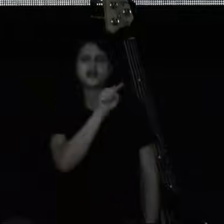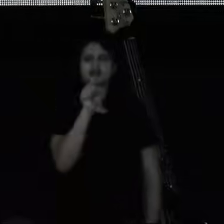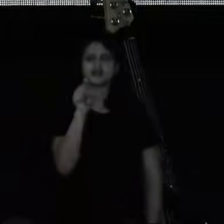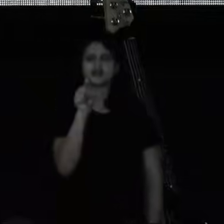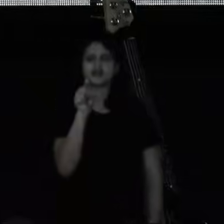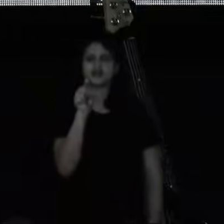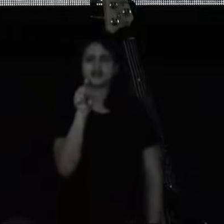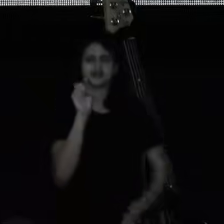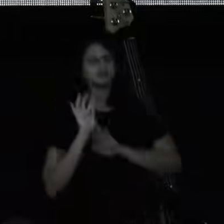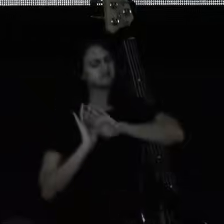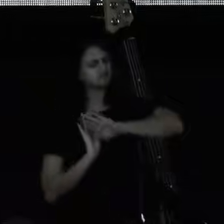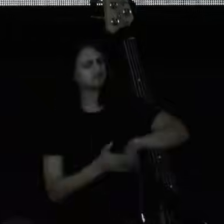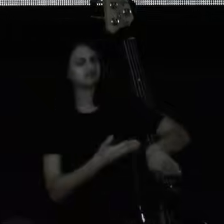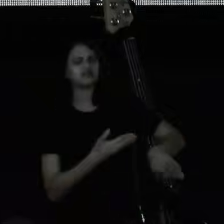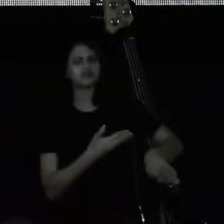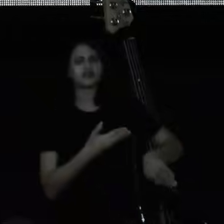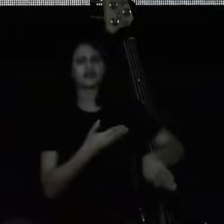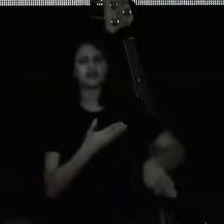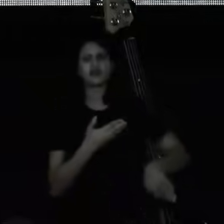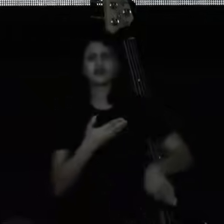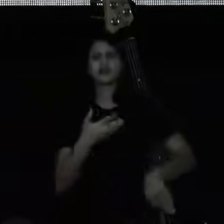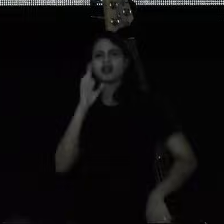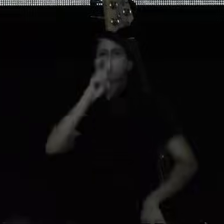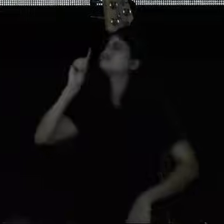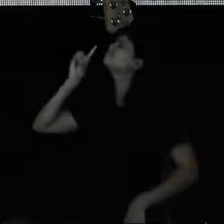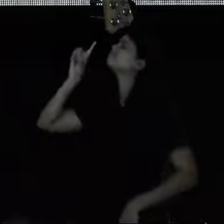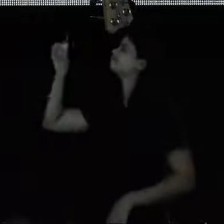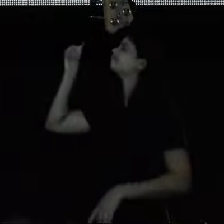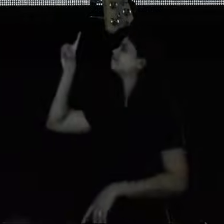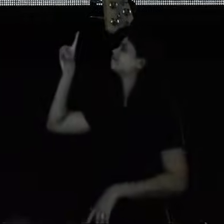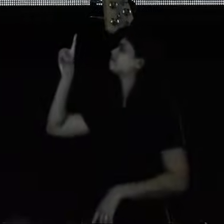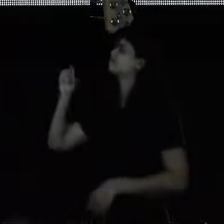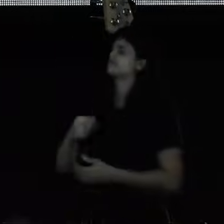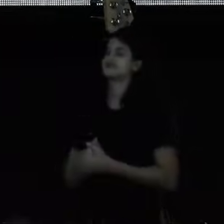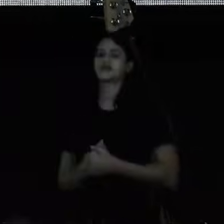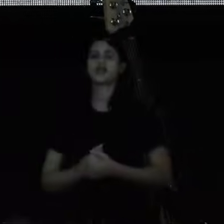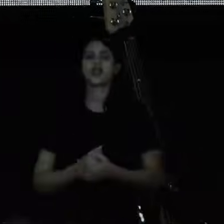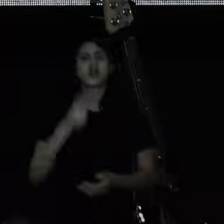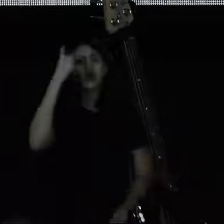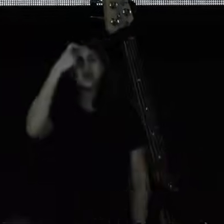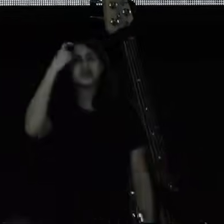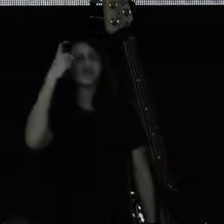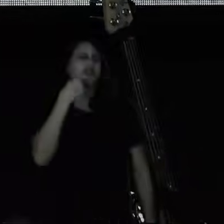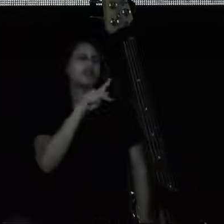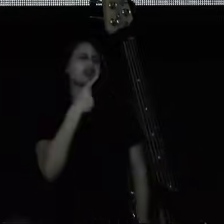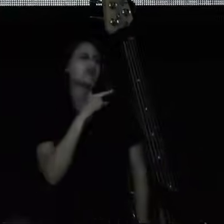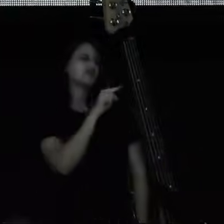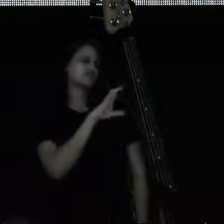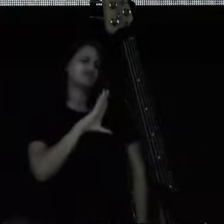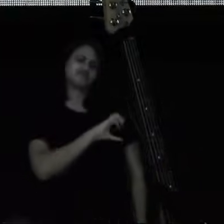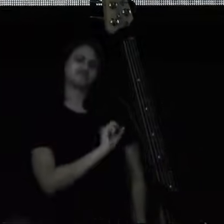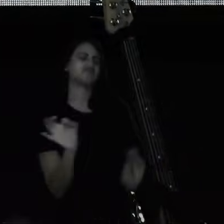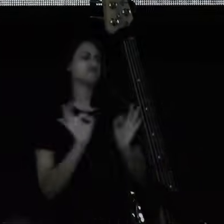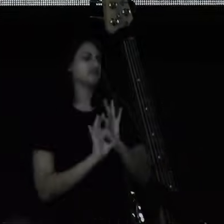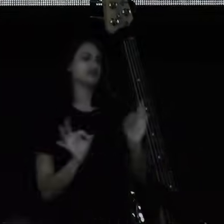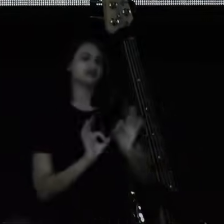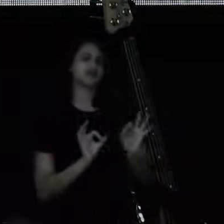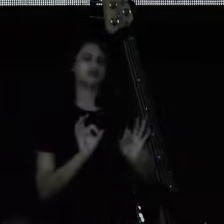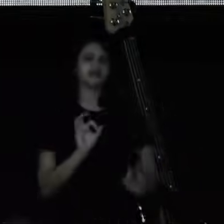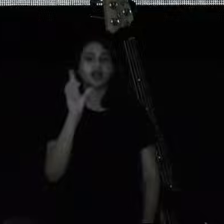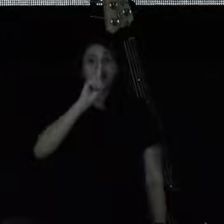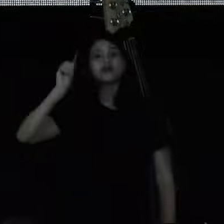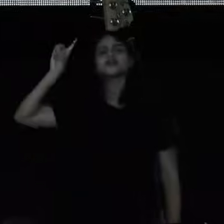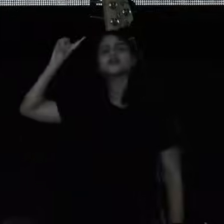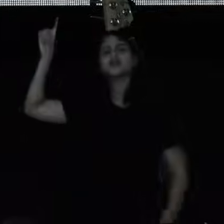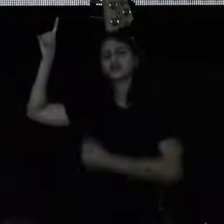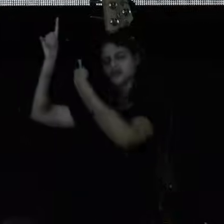vida. Quando o diabo diz assim: você não é amado, Deus diz assim: eu te amei, meu filho, e eu dei o meu próprio filho por